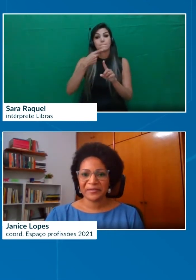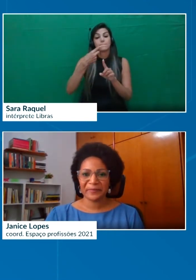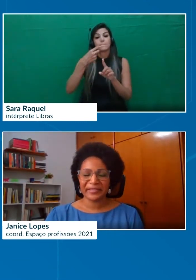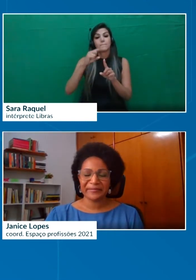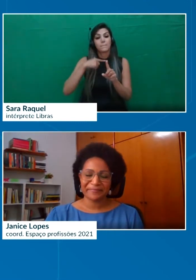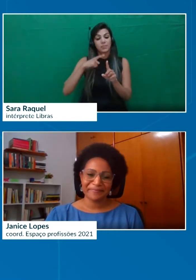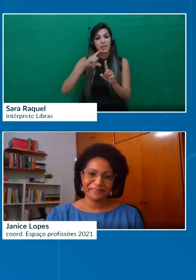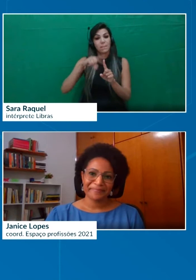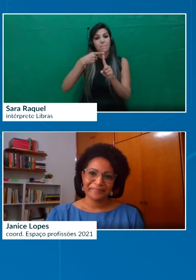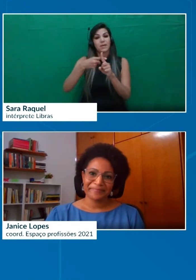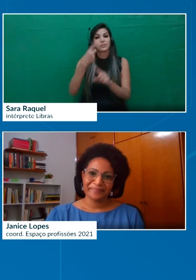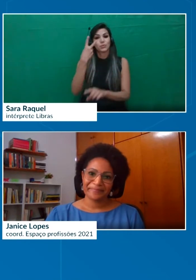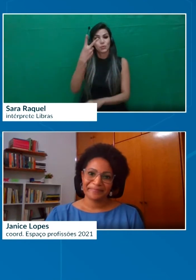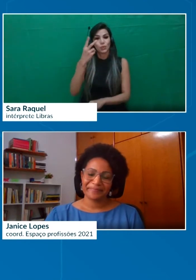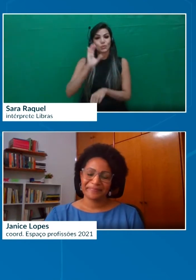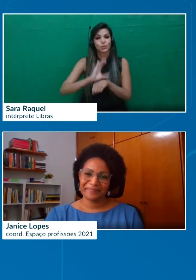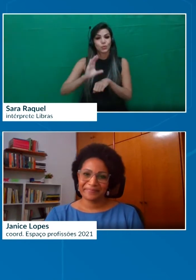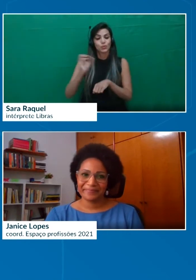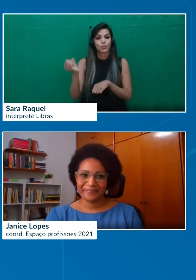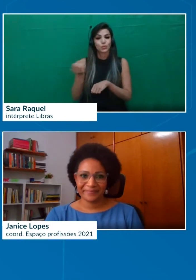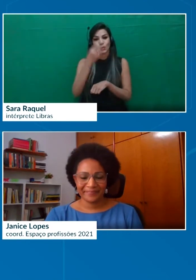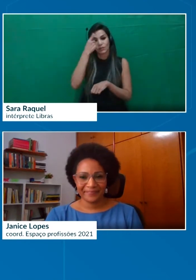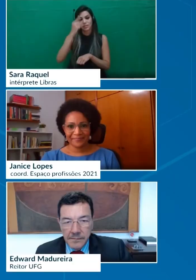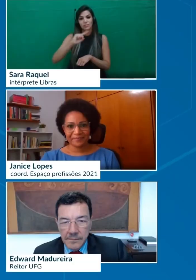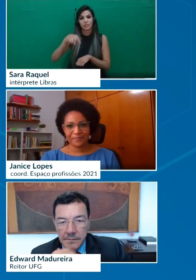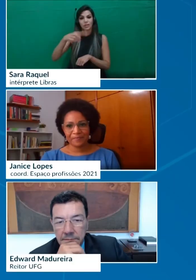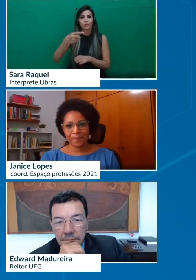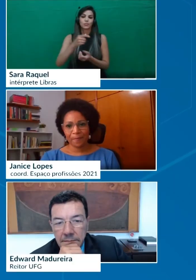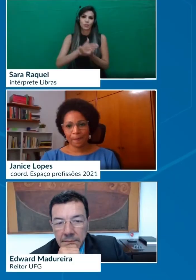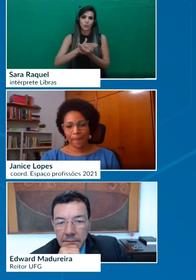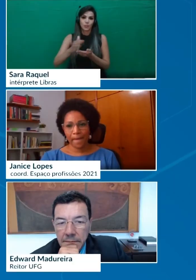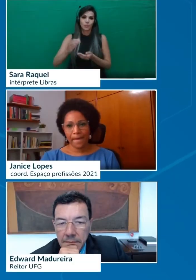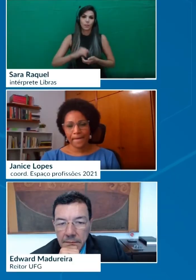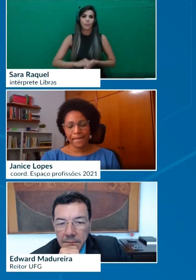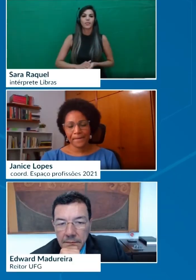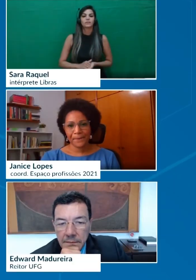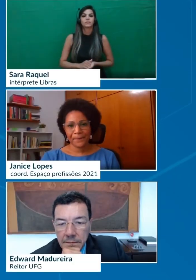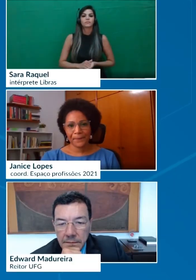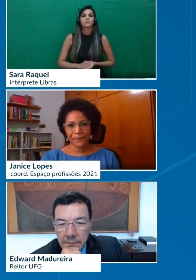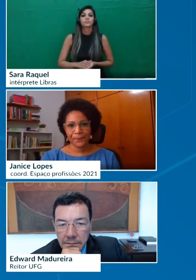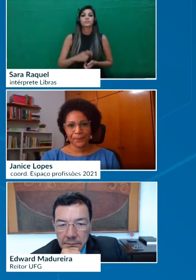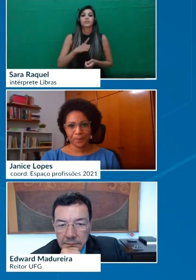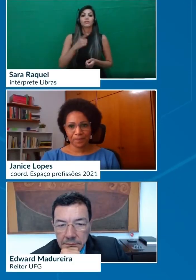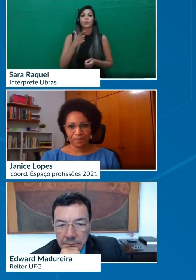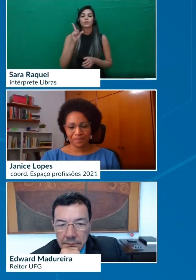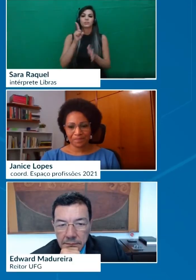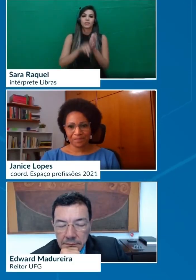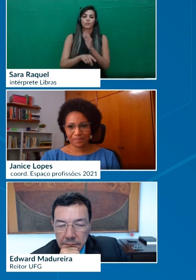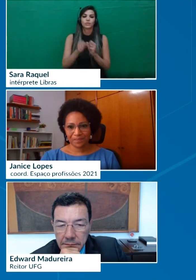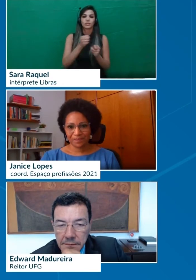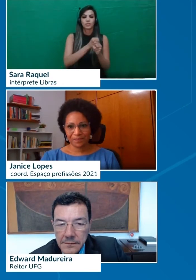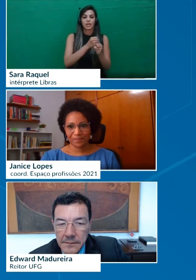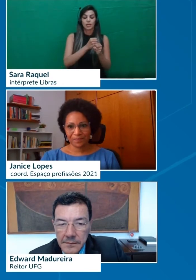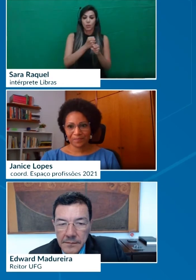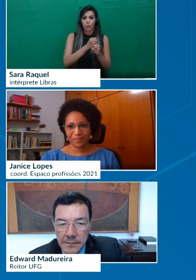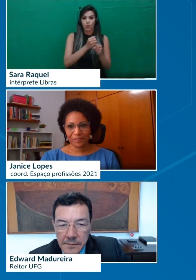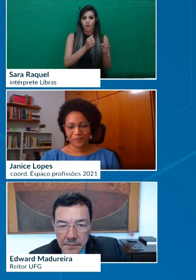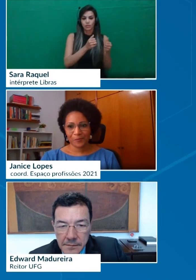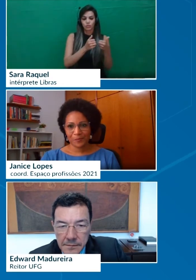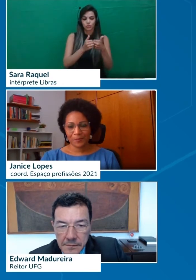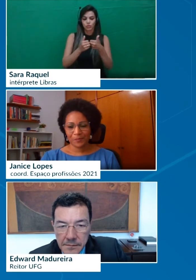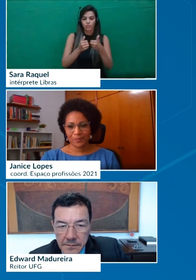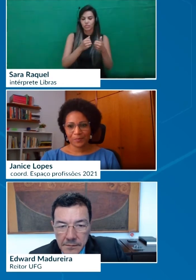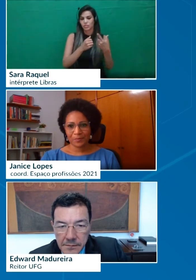próxima semana também. Legal. Uma outra pergunta que nós fizemos foi: entre 2012 e 2014, os